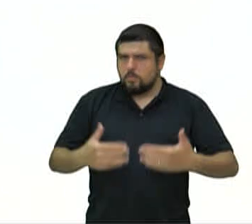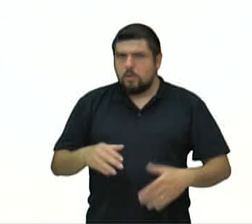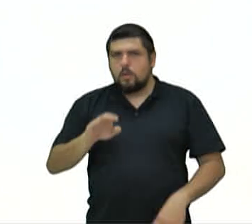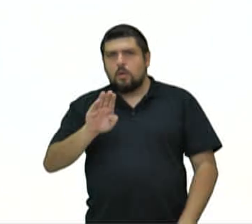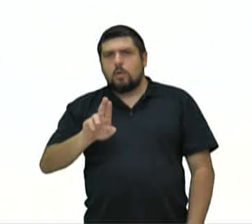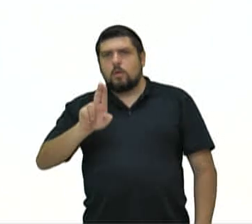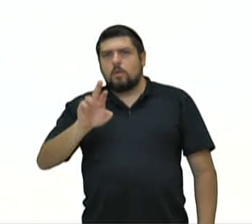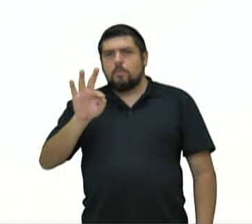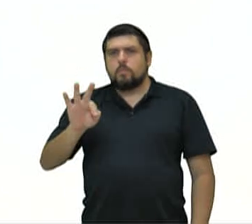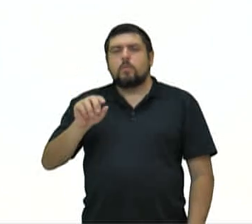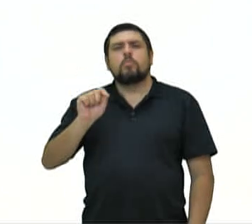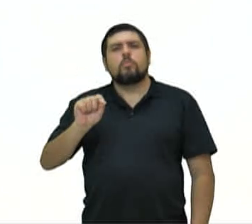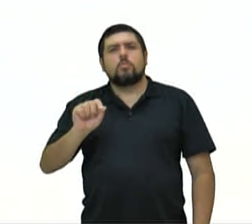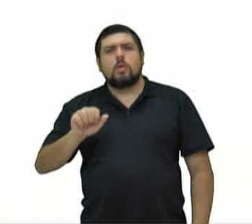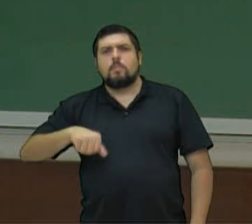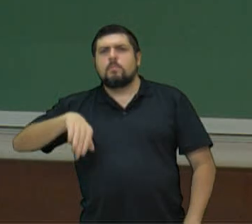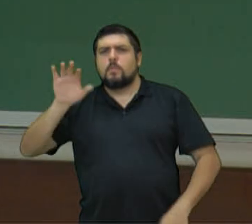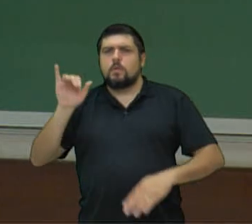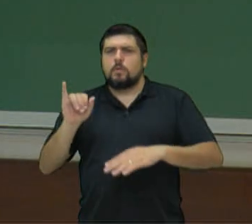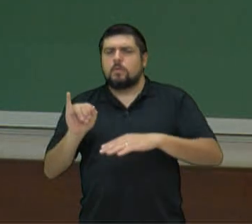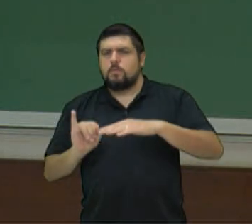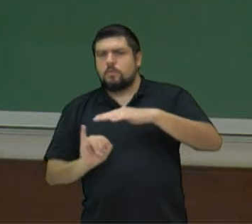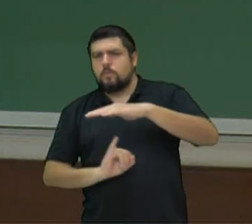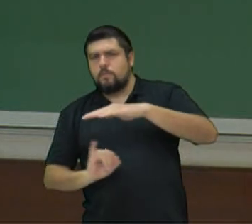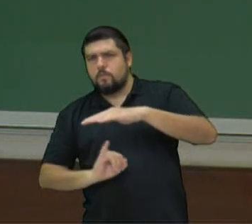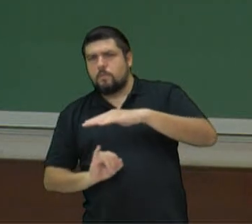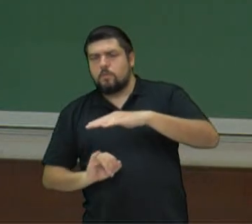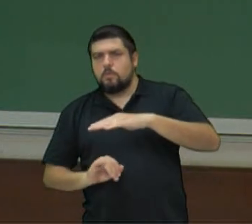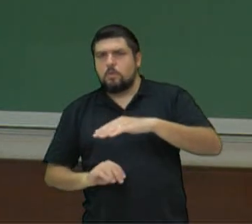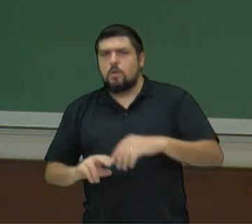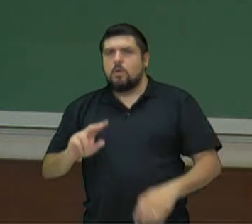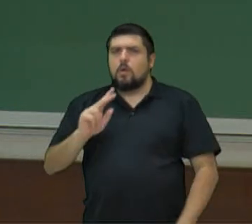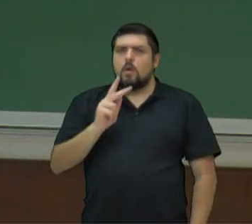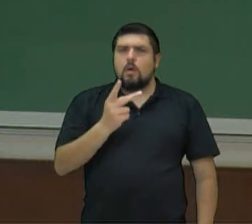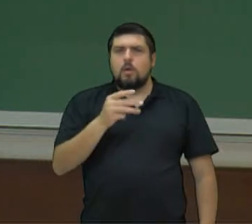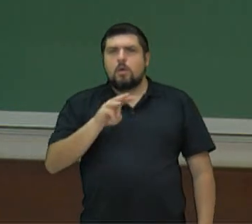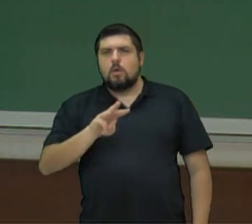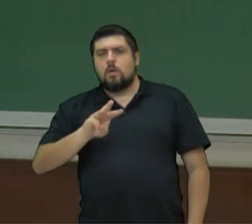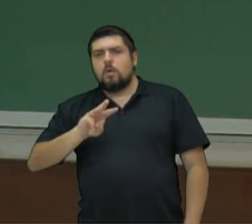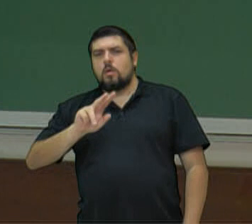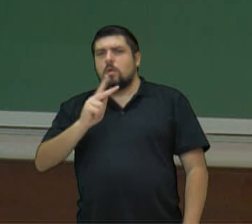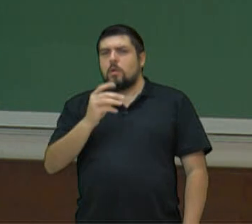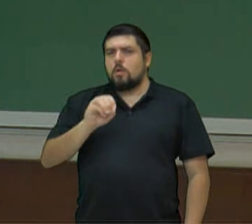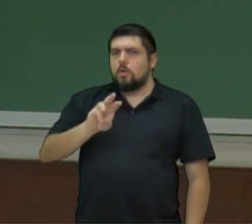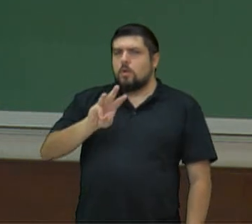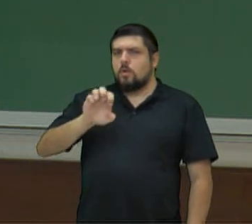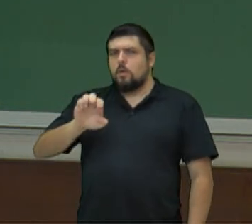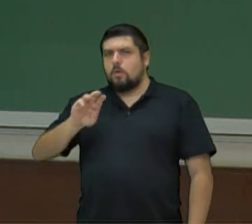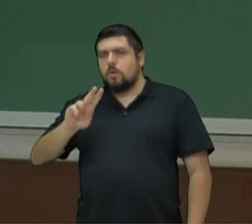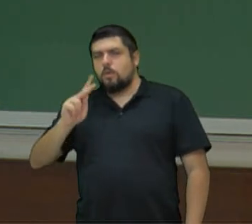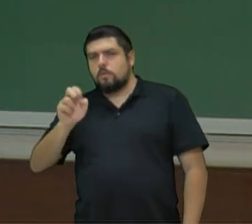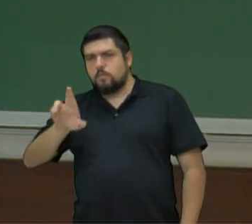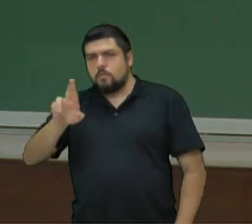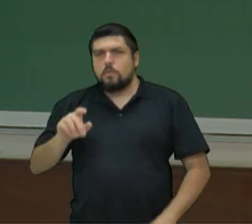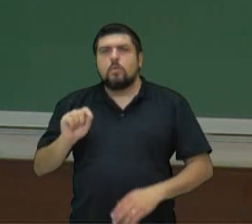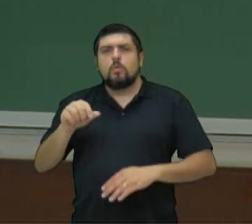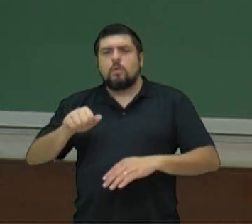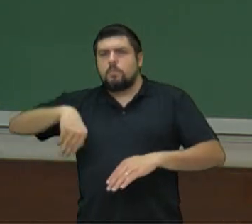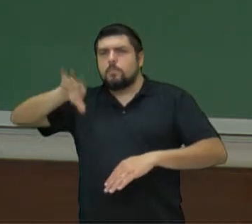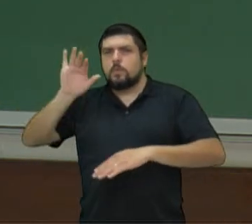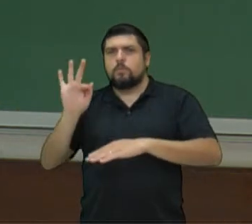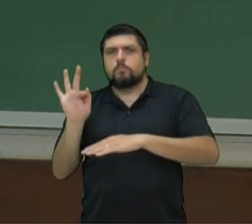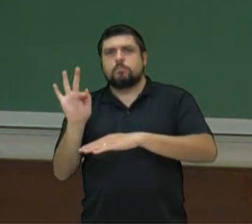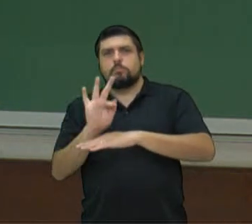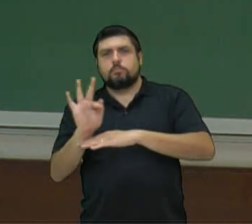é mais informal e o however é mais formal. Mas vocês podem usar as duas formas. Só prestem atenção na